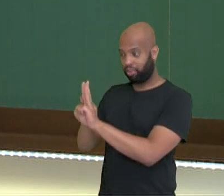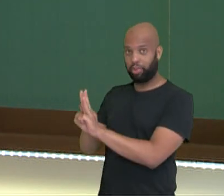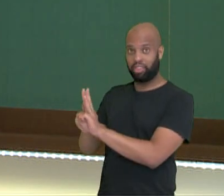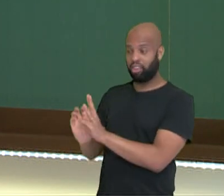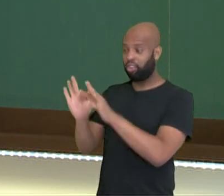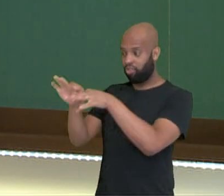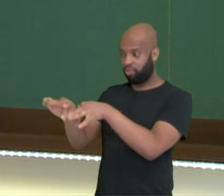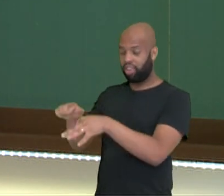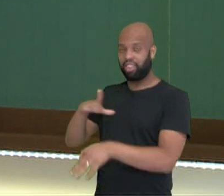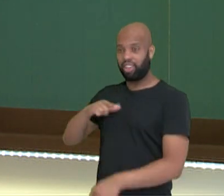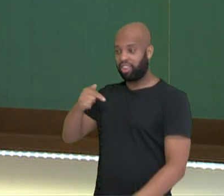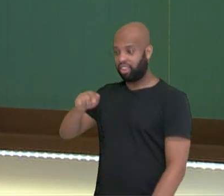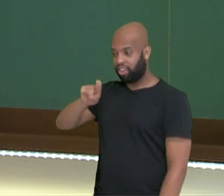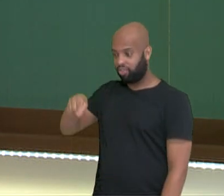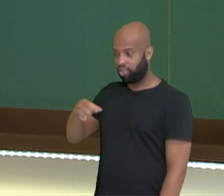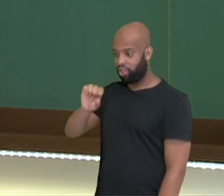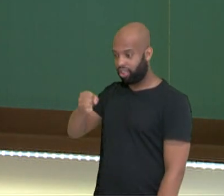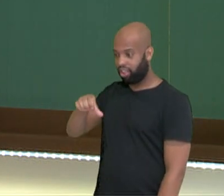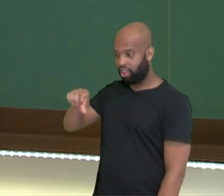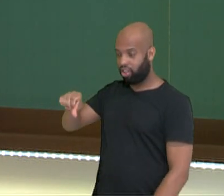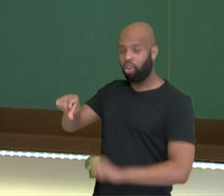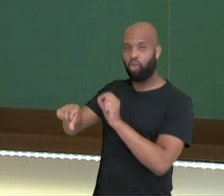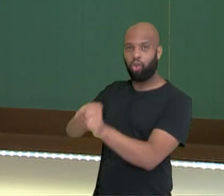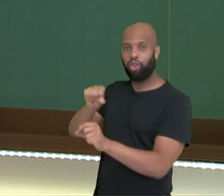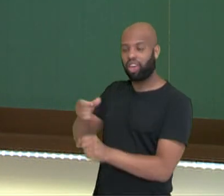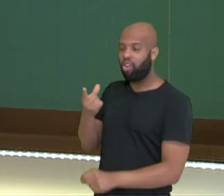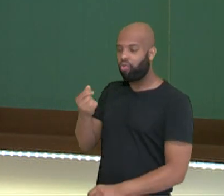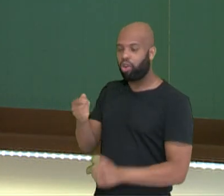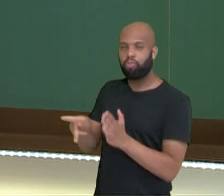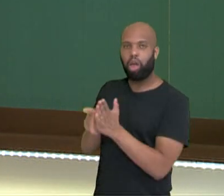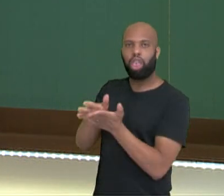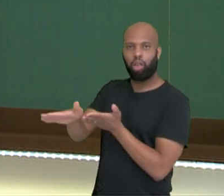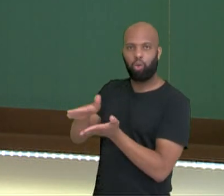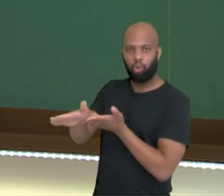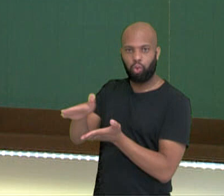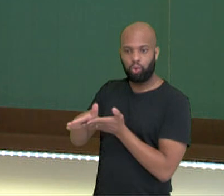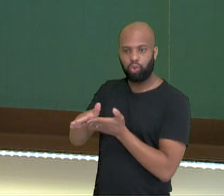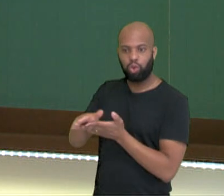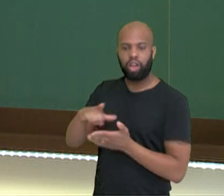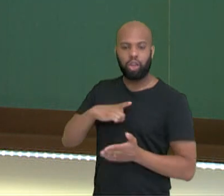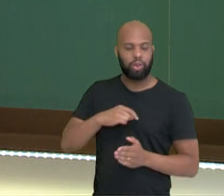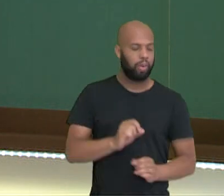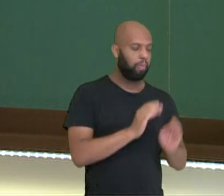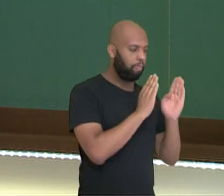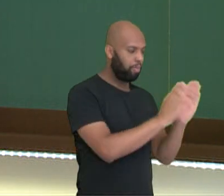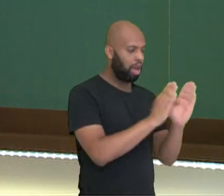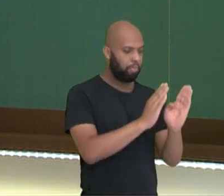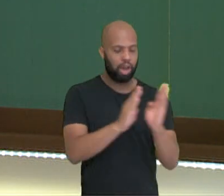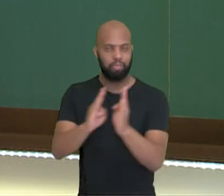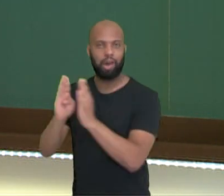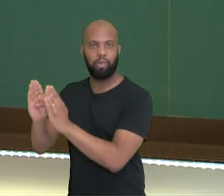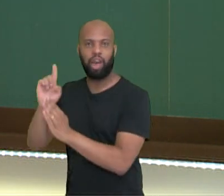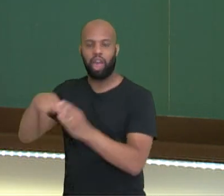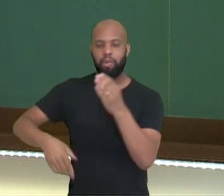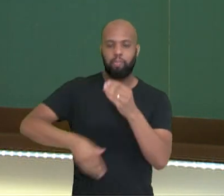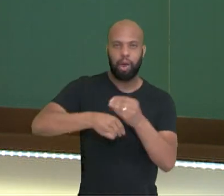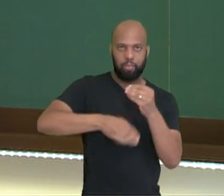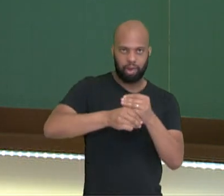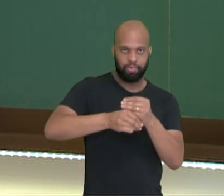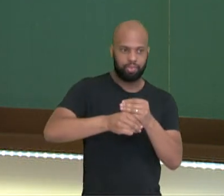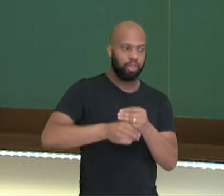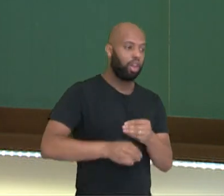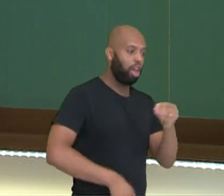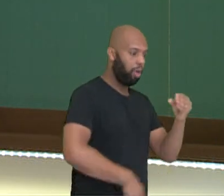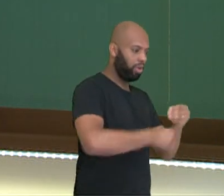colocou R$ 7,89 como sendo o preço de custo, considerando um acréscimo sucessivo, ou seja, um aumento em cima do